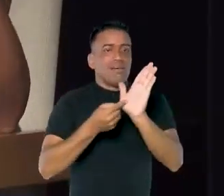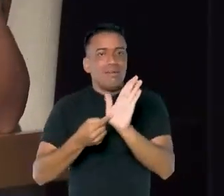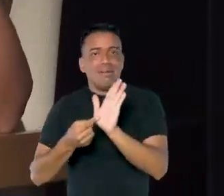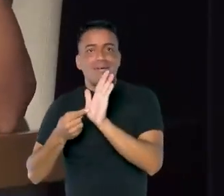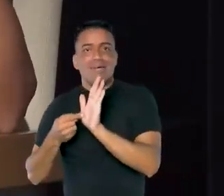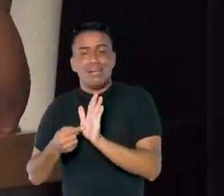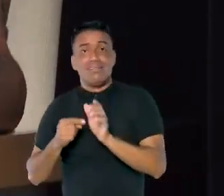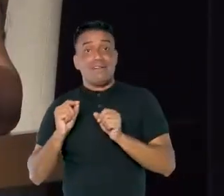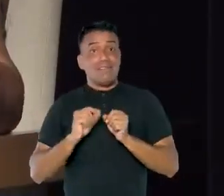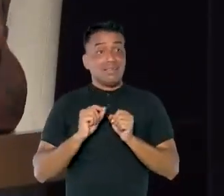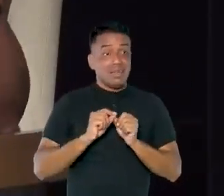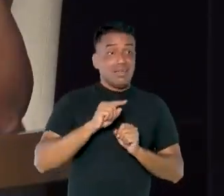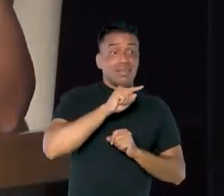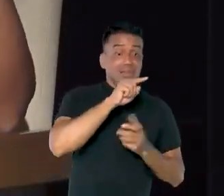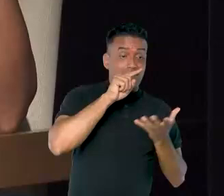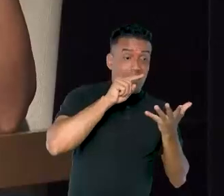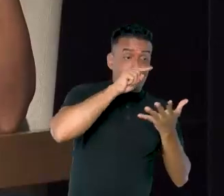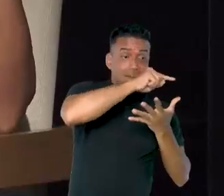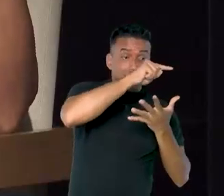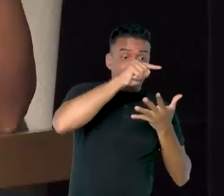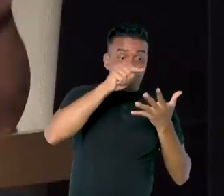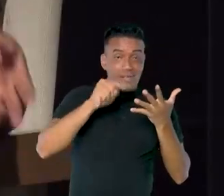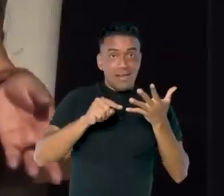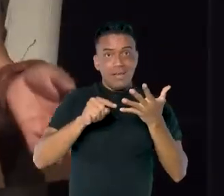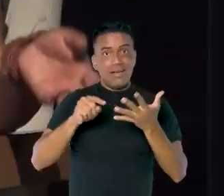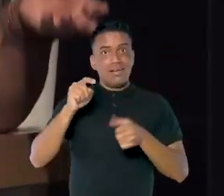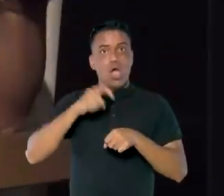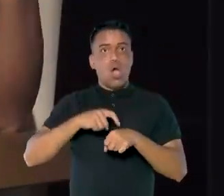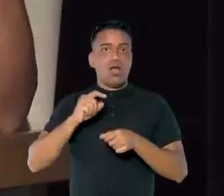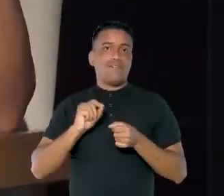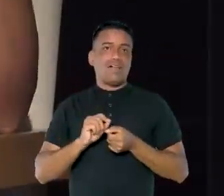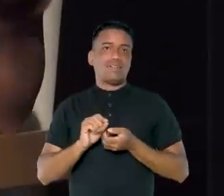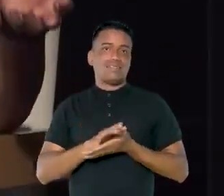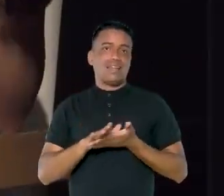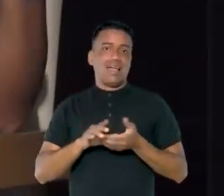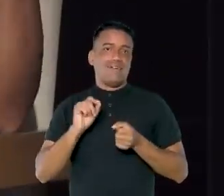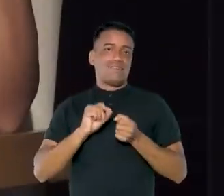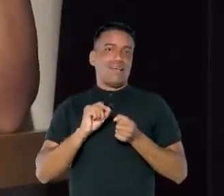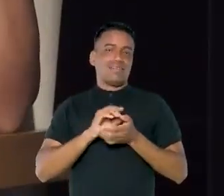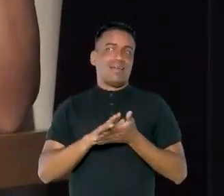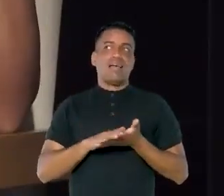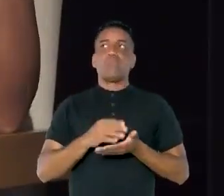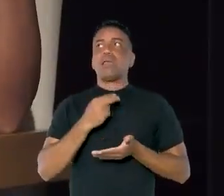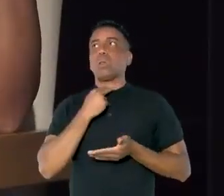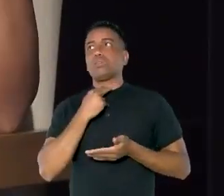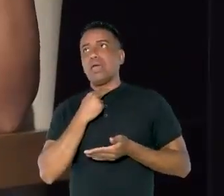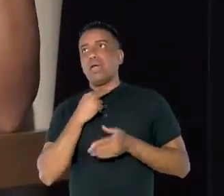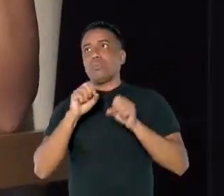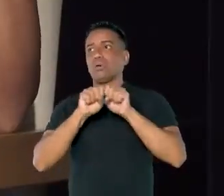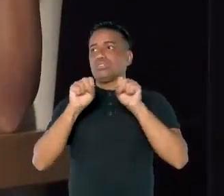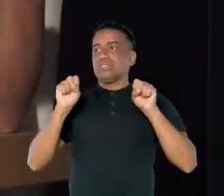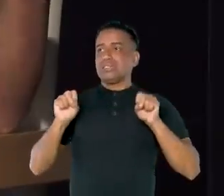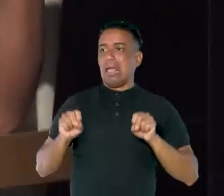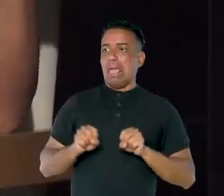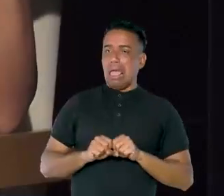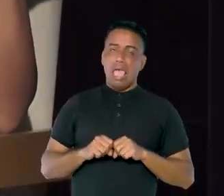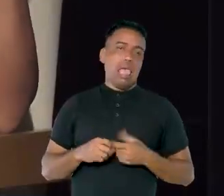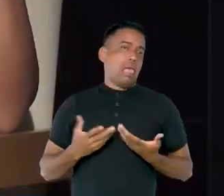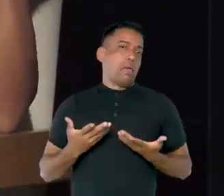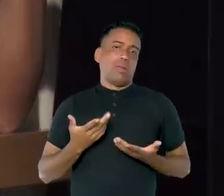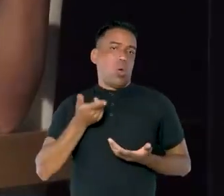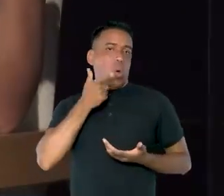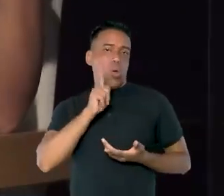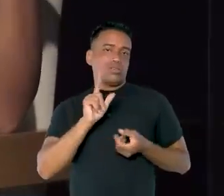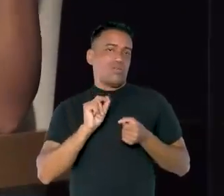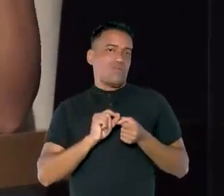vai fazer isso, aí na hora ninguém faz, aí porque não deu, porque o sistema é aquilo, né? Então não deu para fazer,